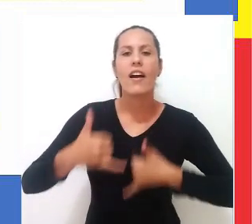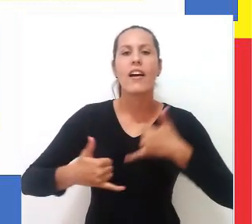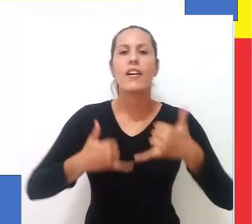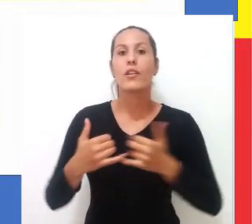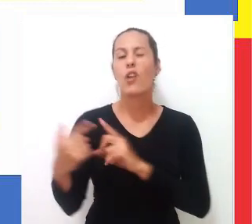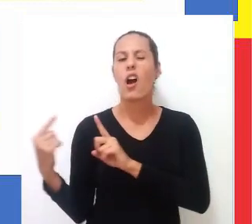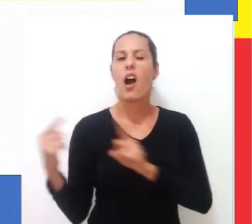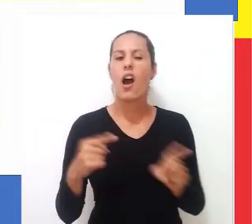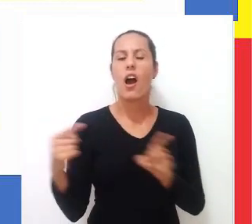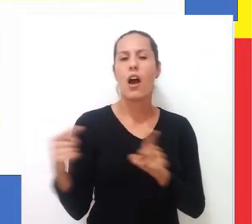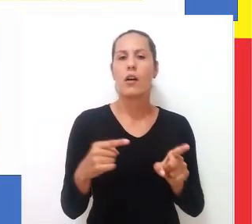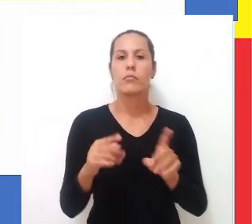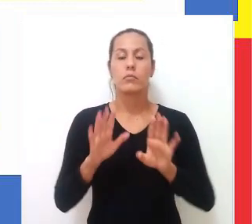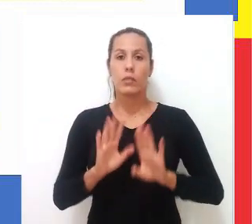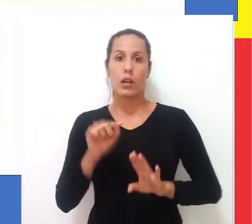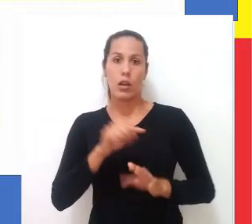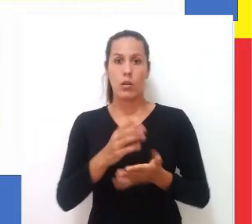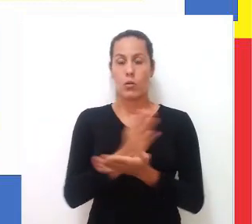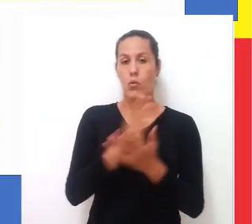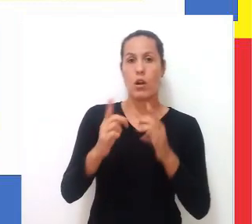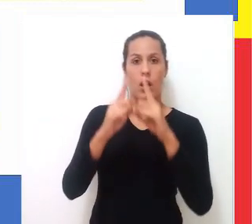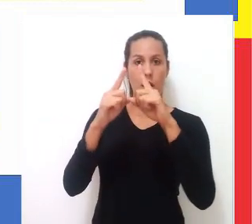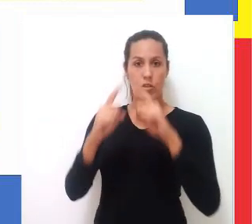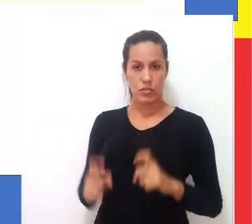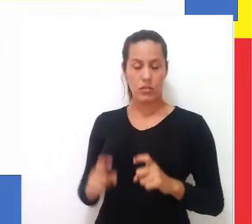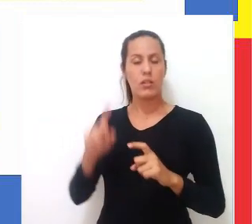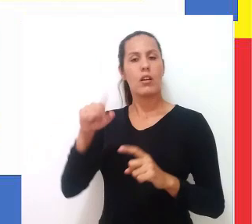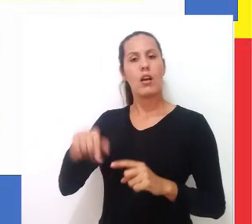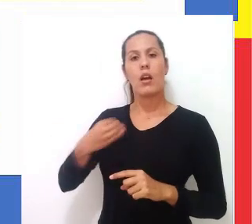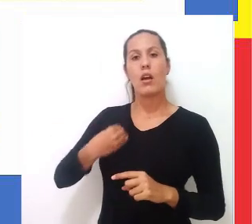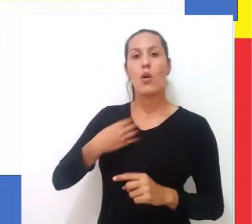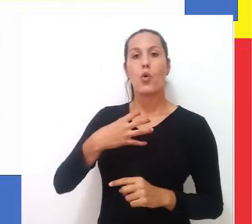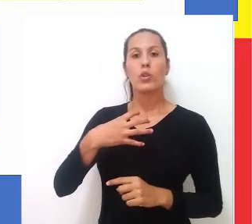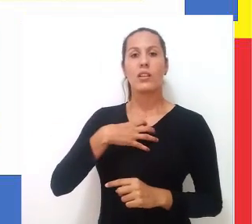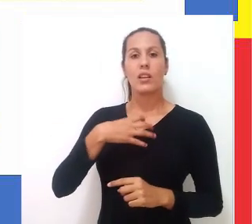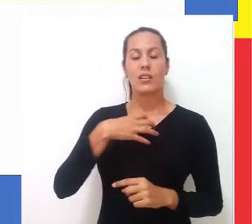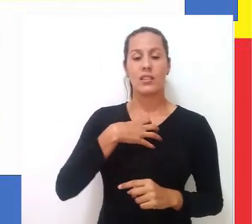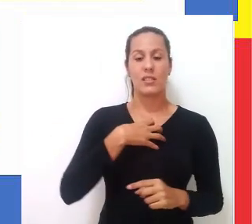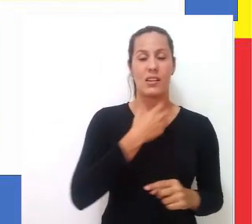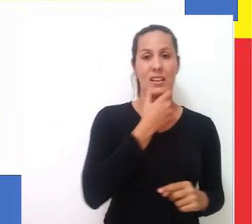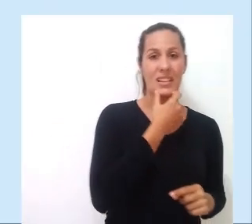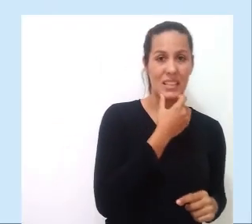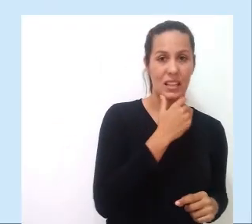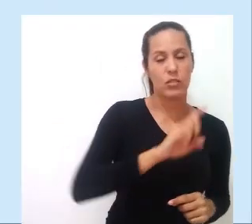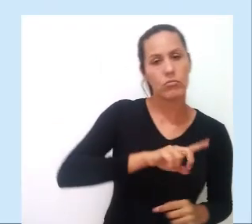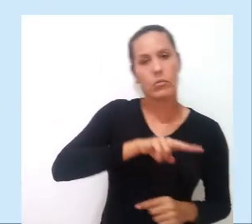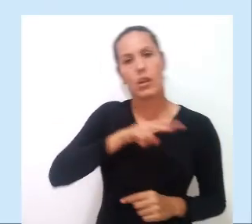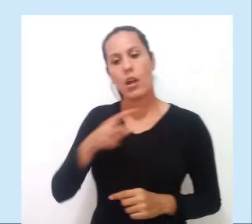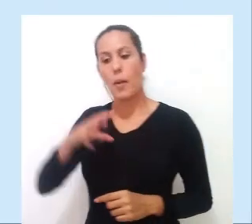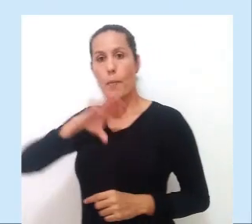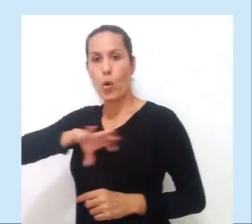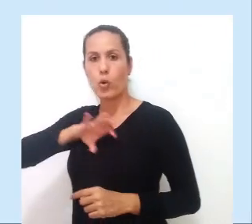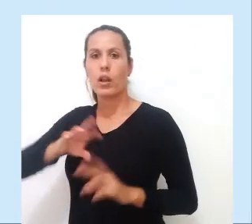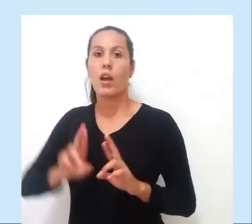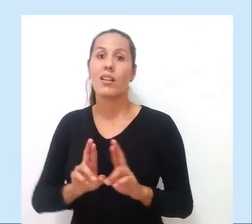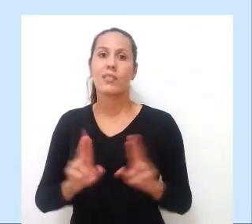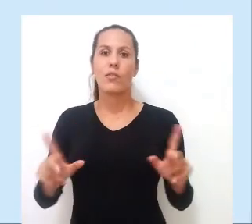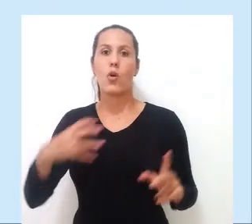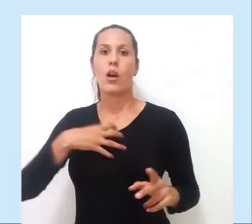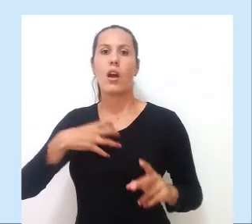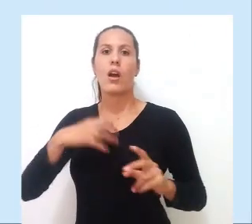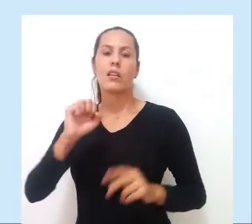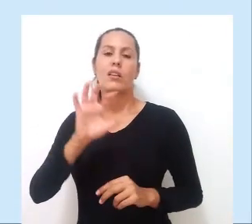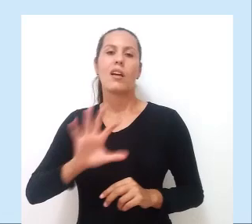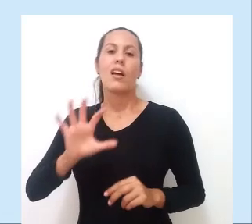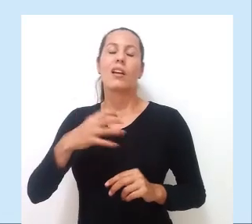apenas provocando. Então, as gírias, elas têm um sentido em inglês, elas têm um sentido diferente. Elas não podem ser